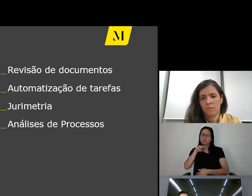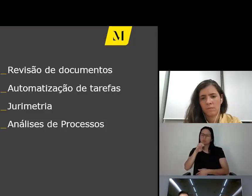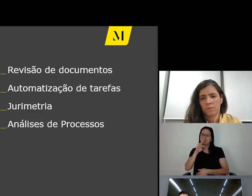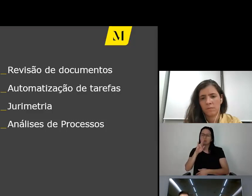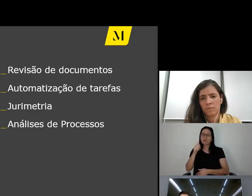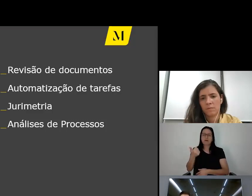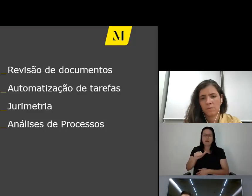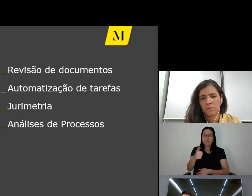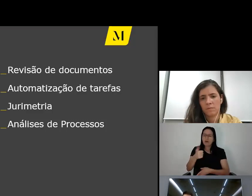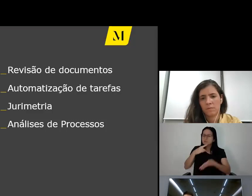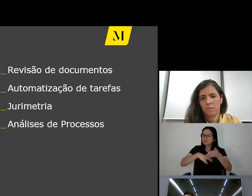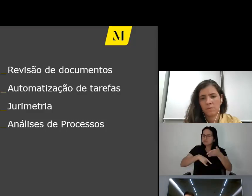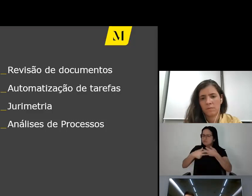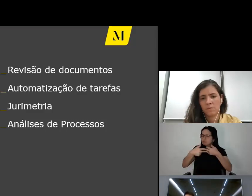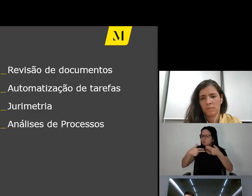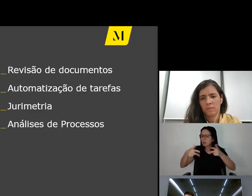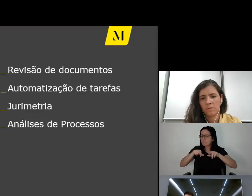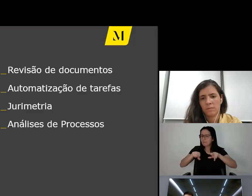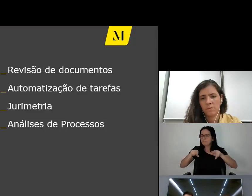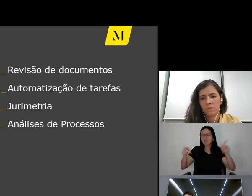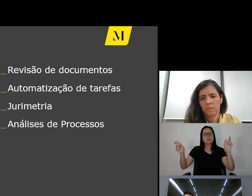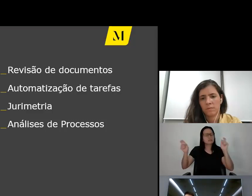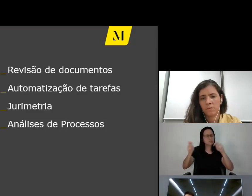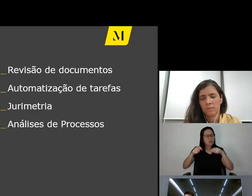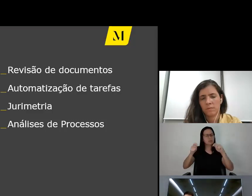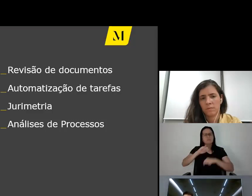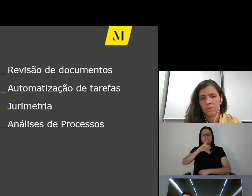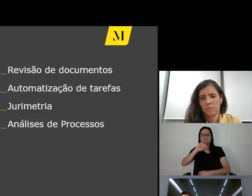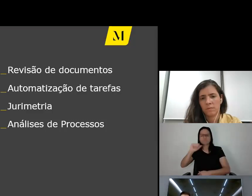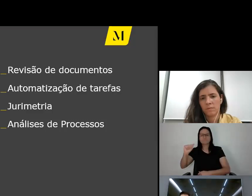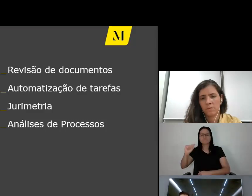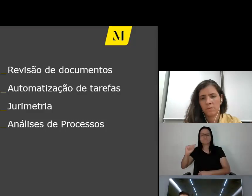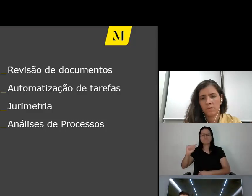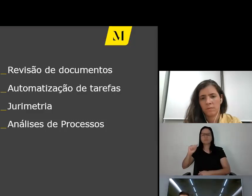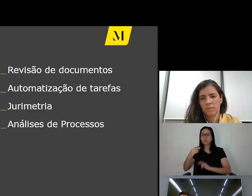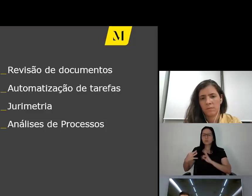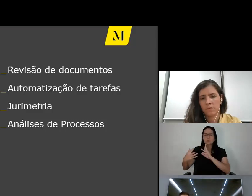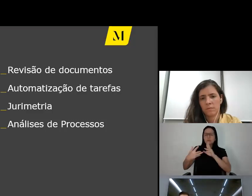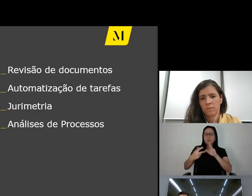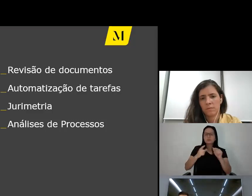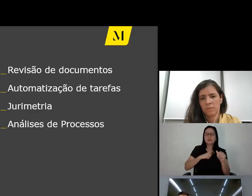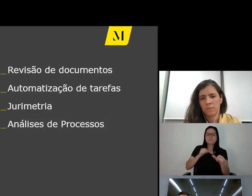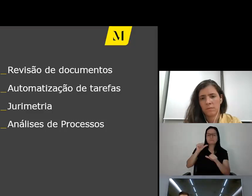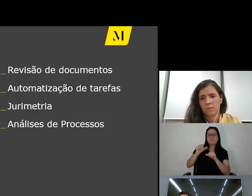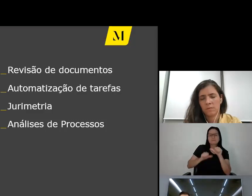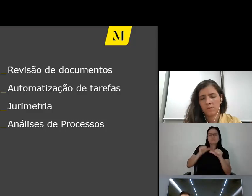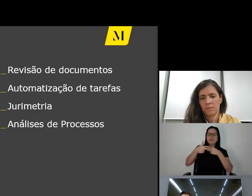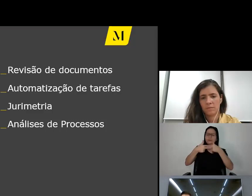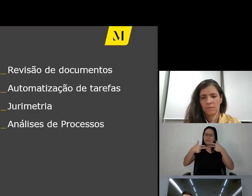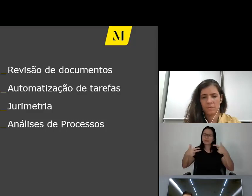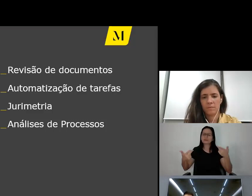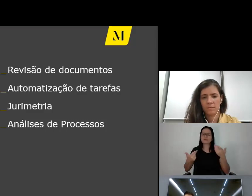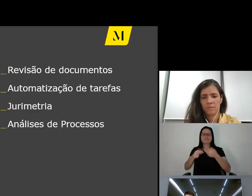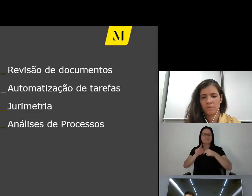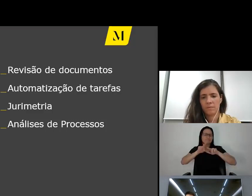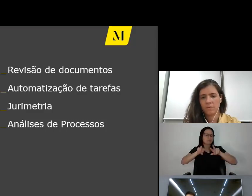toda possível aplicação da inteligência artificial que a gente vê num carro autônomo, que a gente vê numa mudança de hábito, que a gente vê numa Alexa, em todo tipo